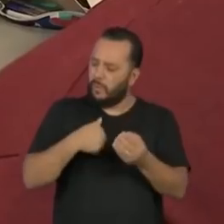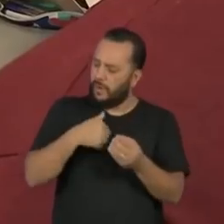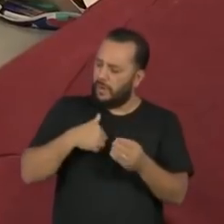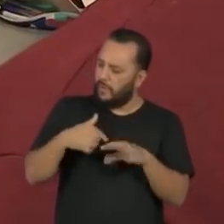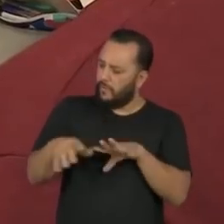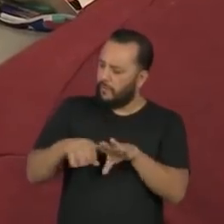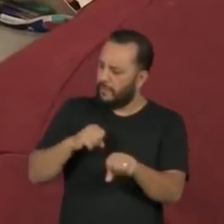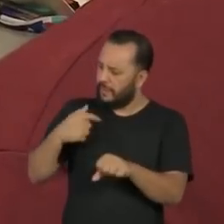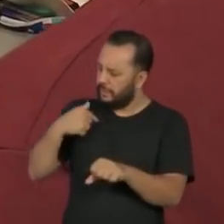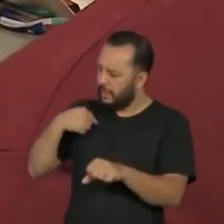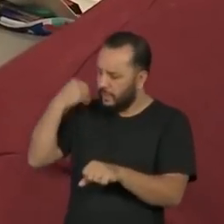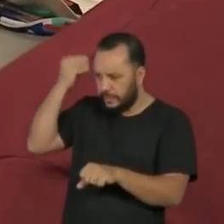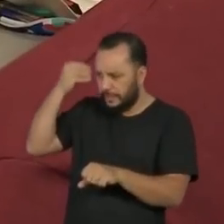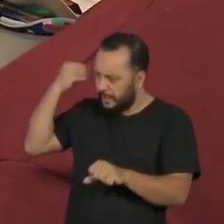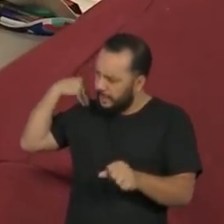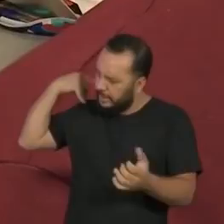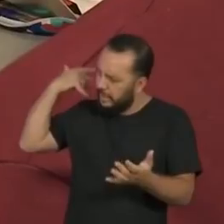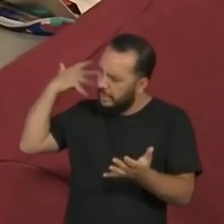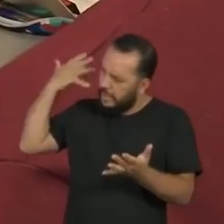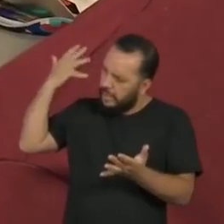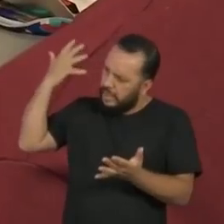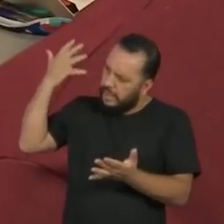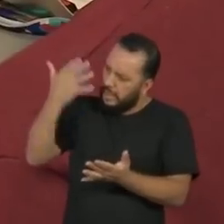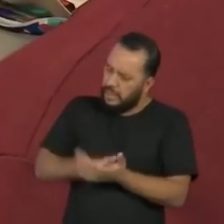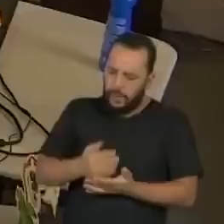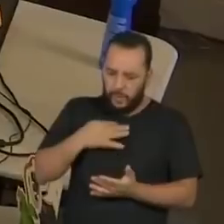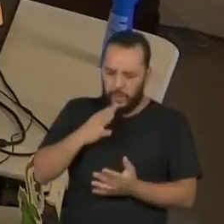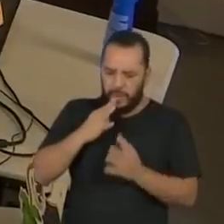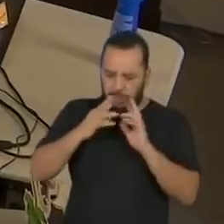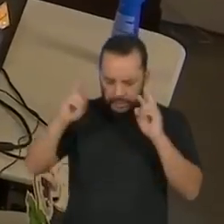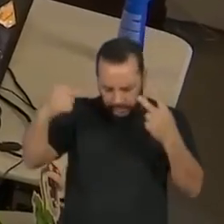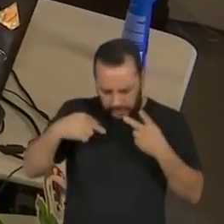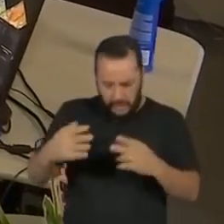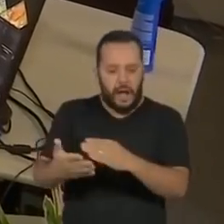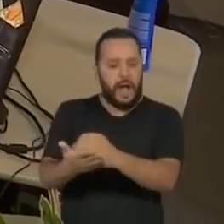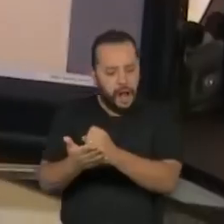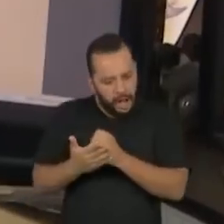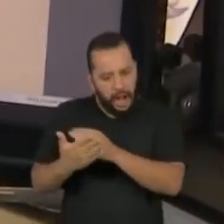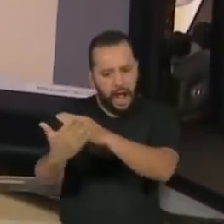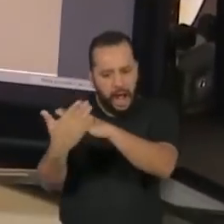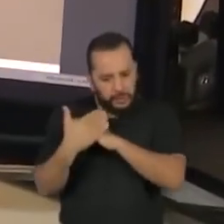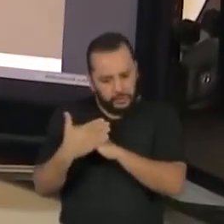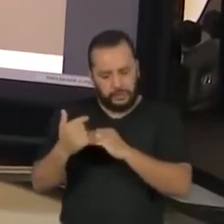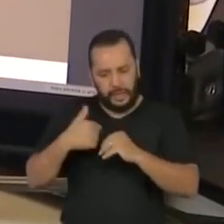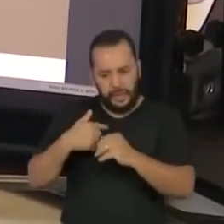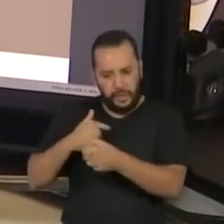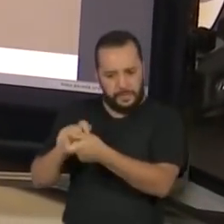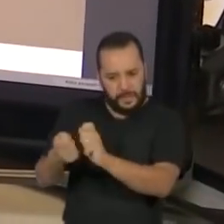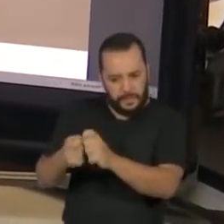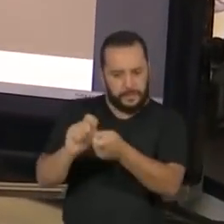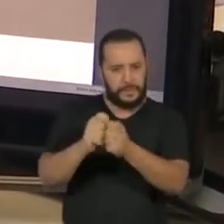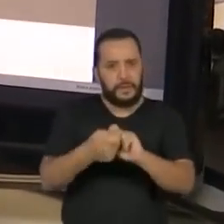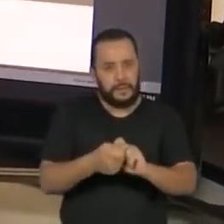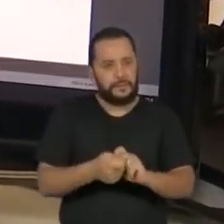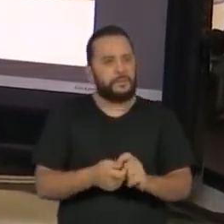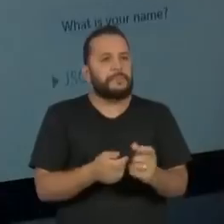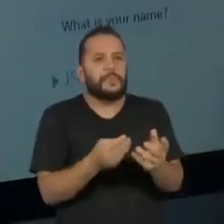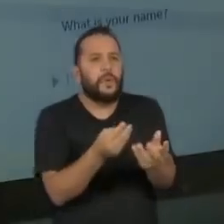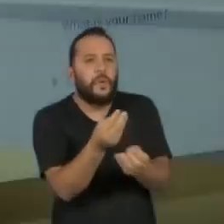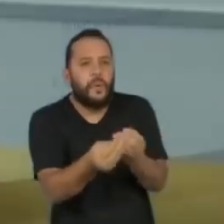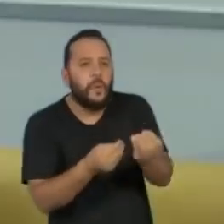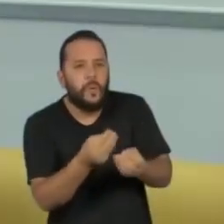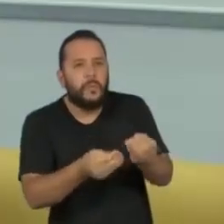como é que aquilo que faz sentido para ele, como é que o seu autoconhecimento pode ajudar que ele faça essas transições. Tânia, para terminar, como é que se